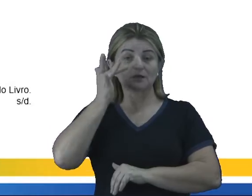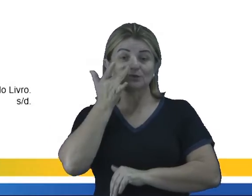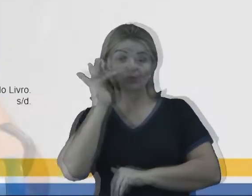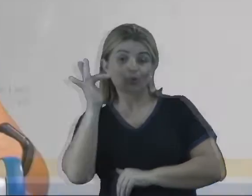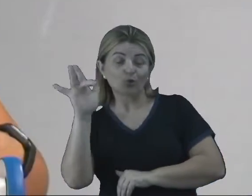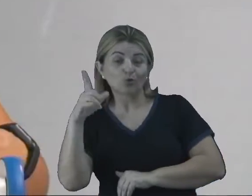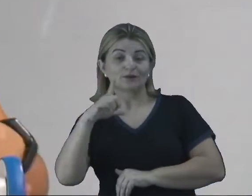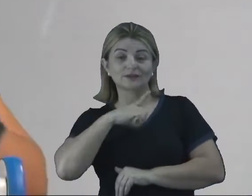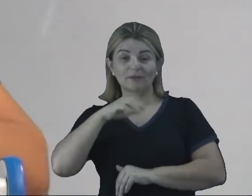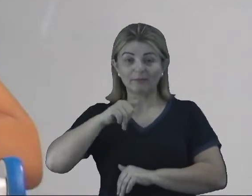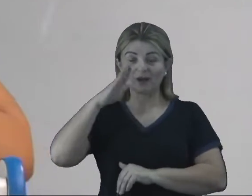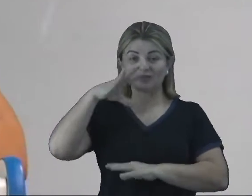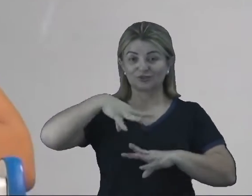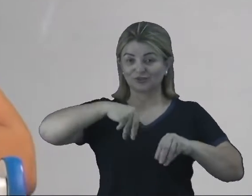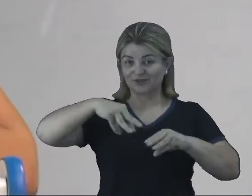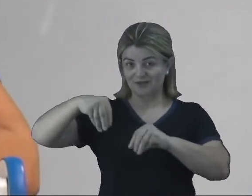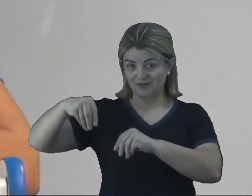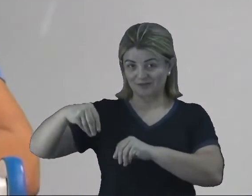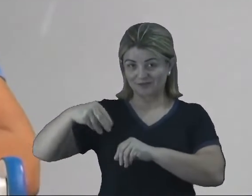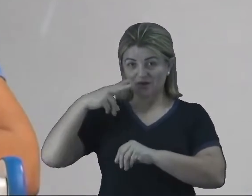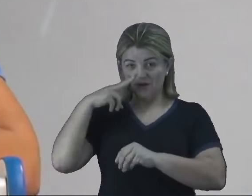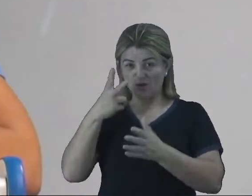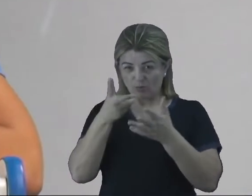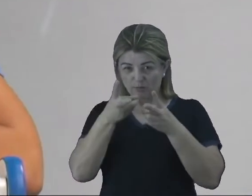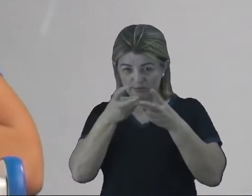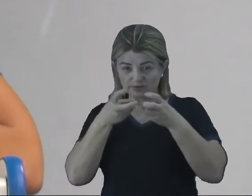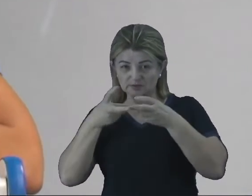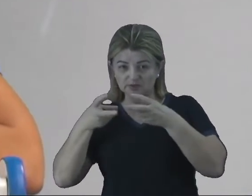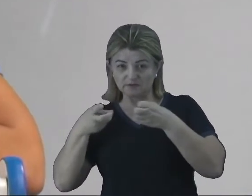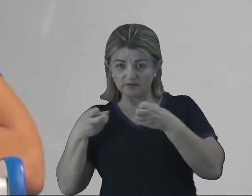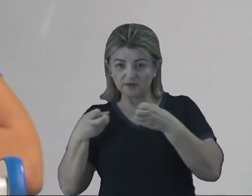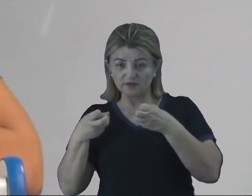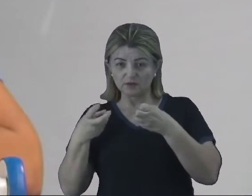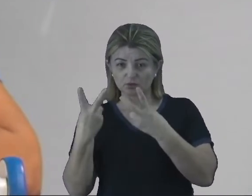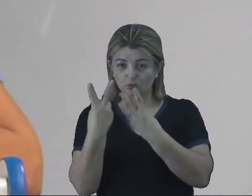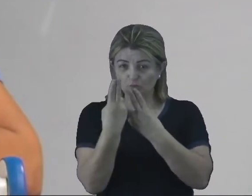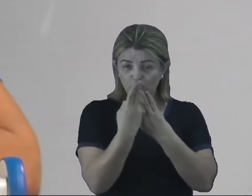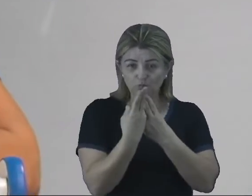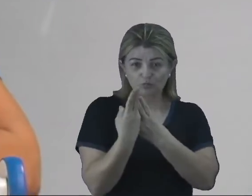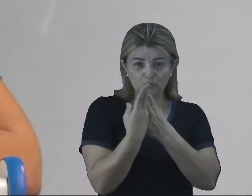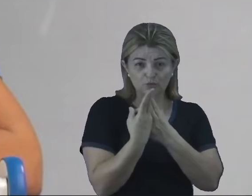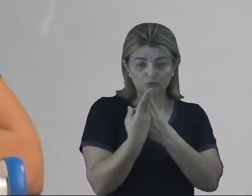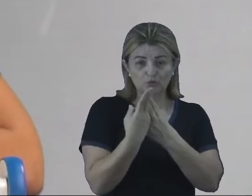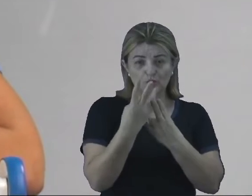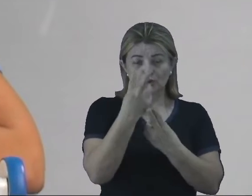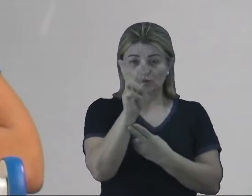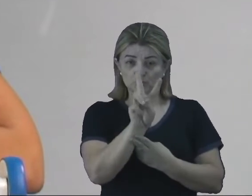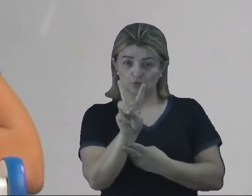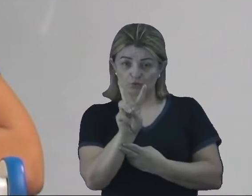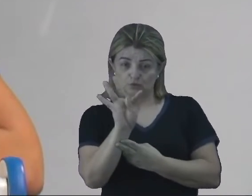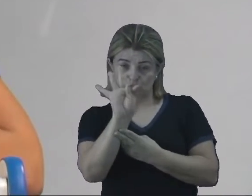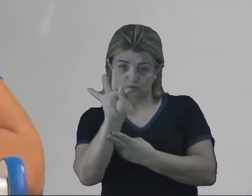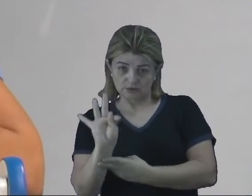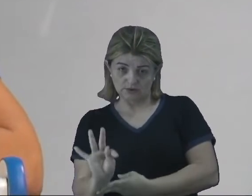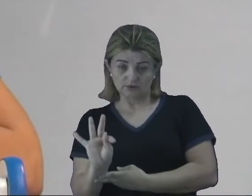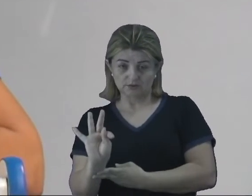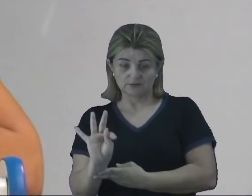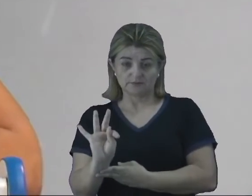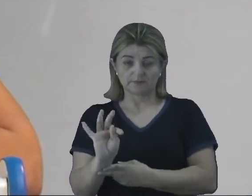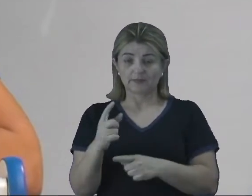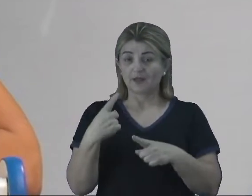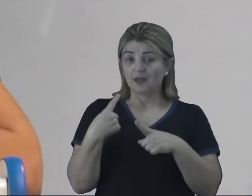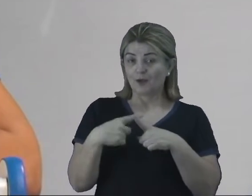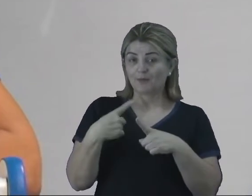pela constatação da irreversibilidade da morte, algo irreversível. B,